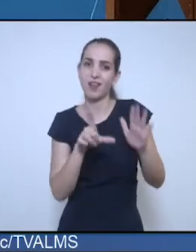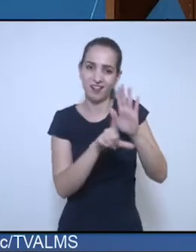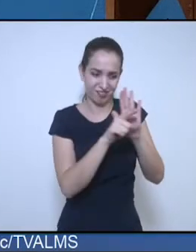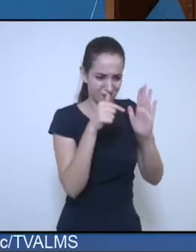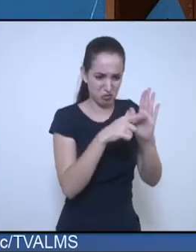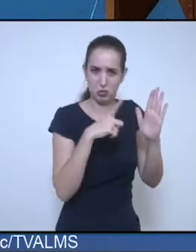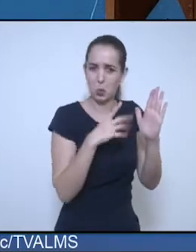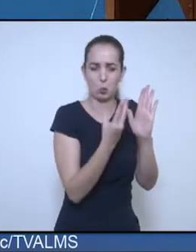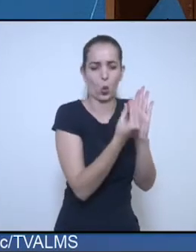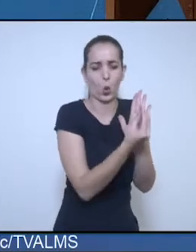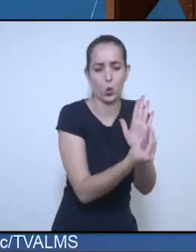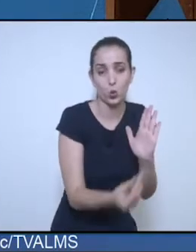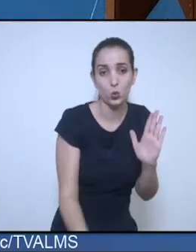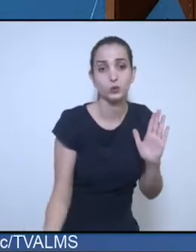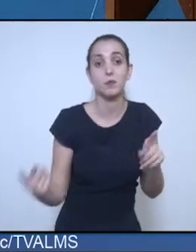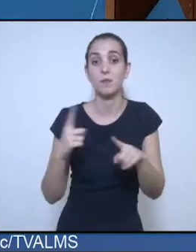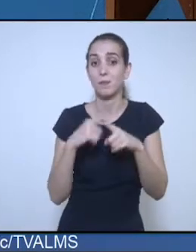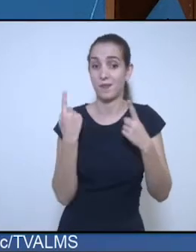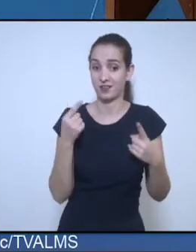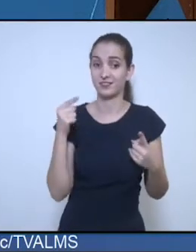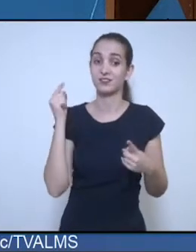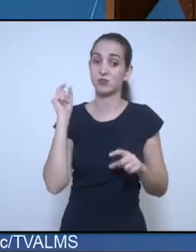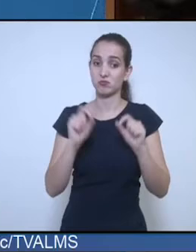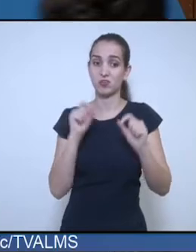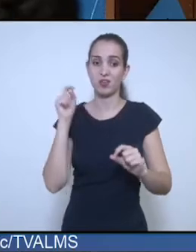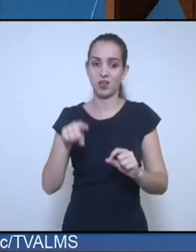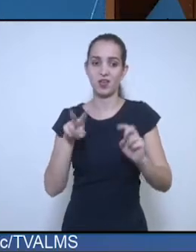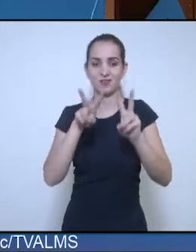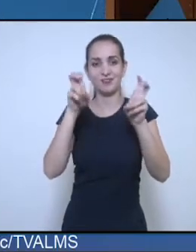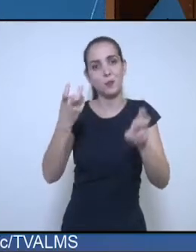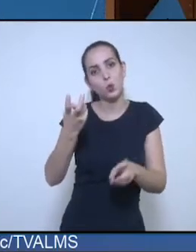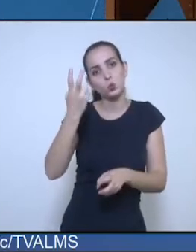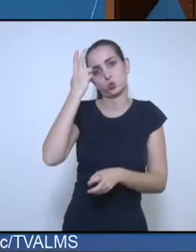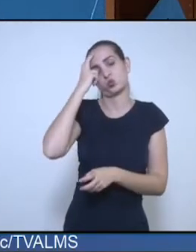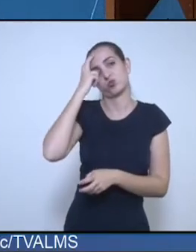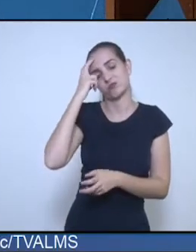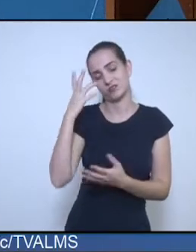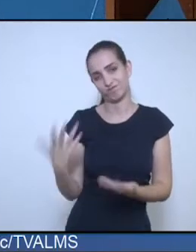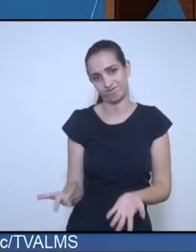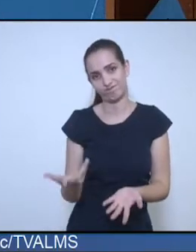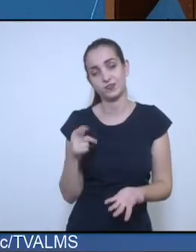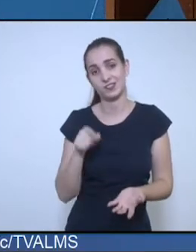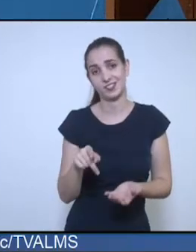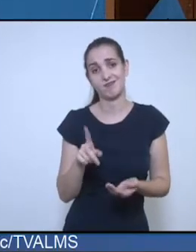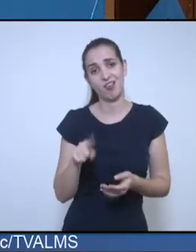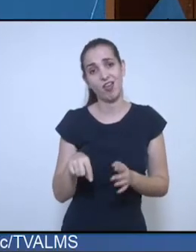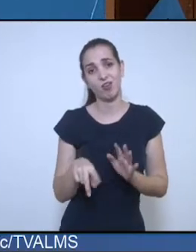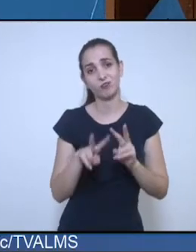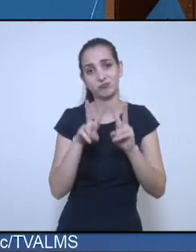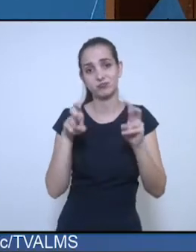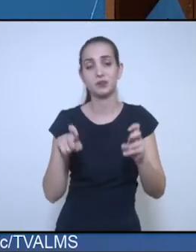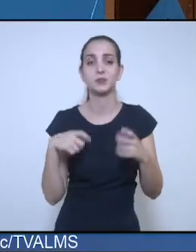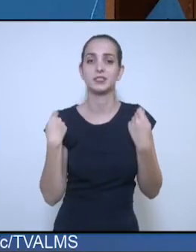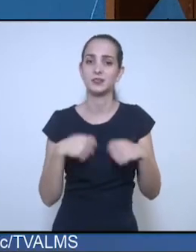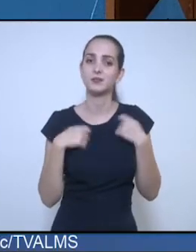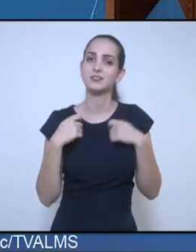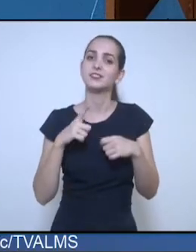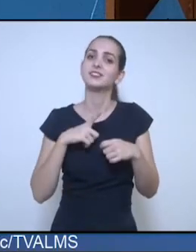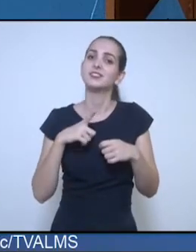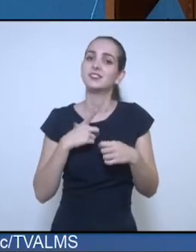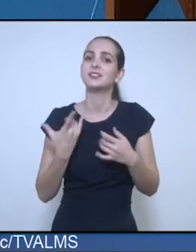existe muito. Na verdade, está relacionado muito a uma questão cultural. Eu penso que esse é um tema que ele precisa de